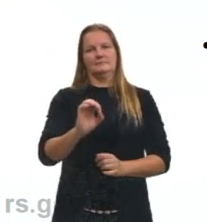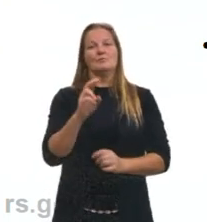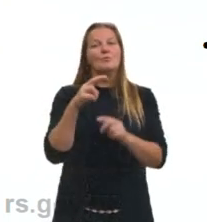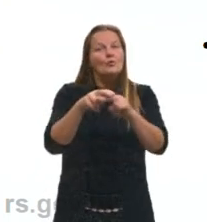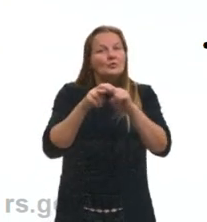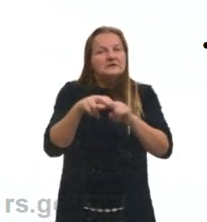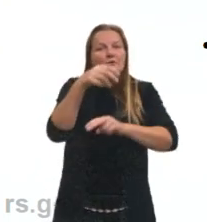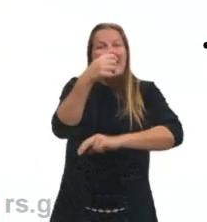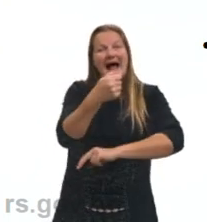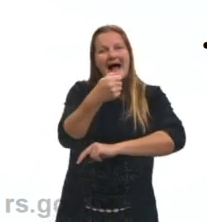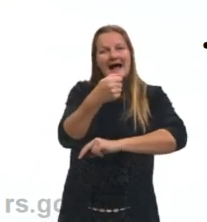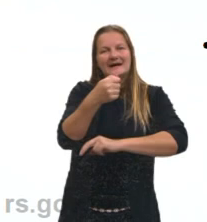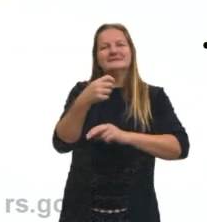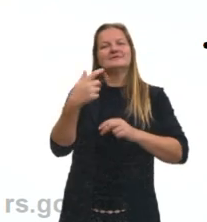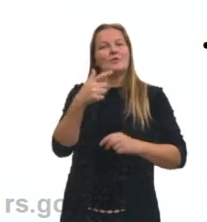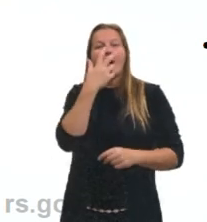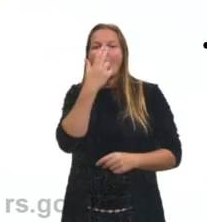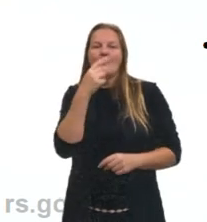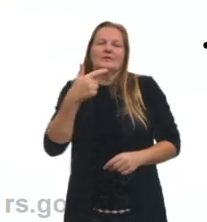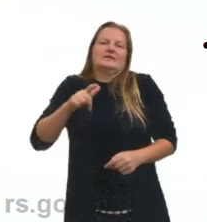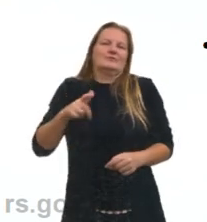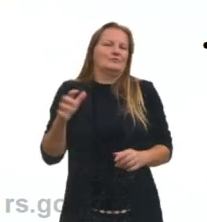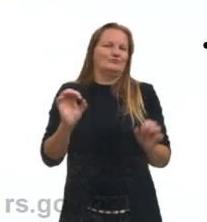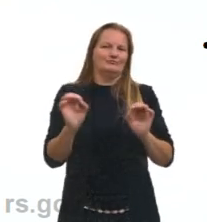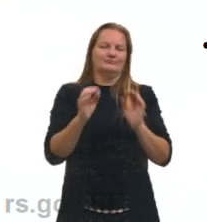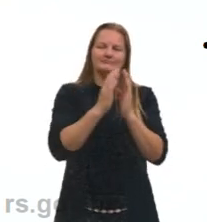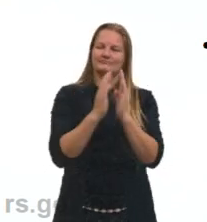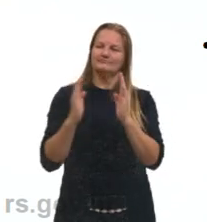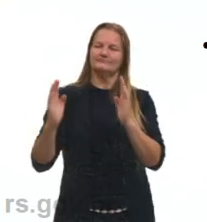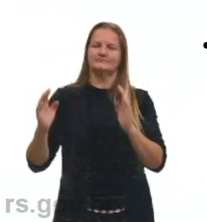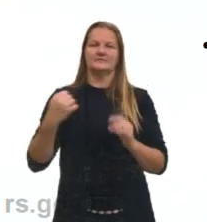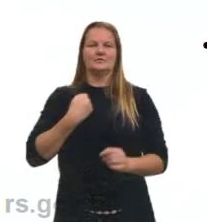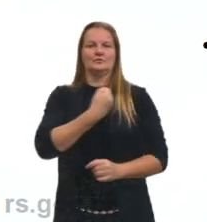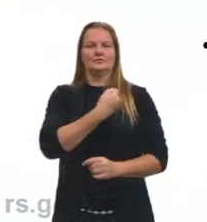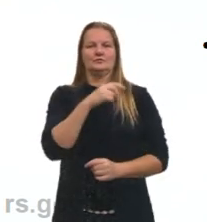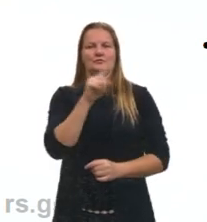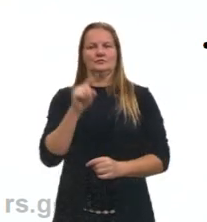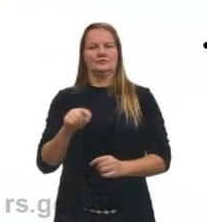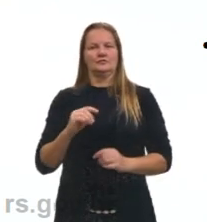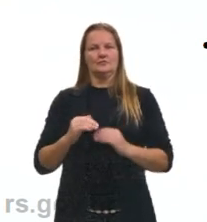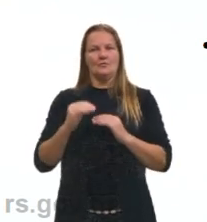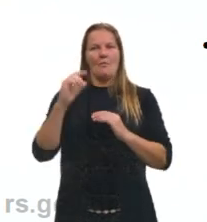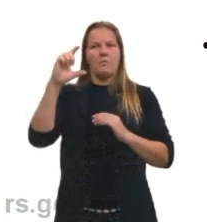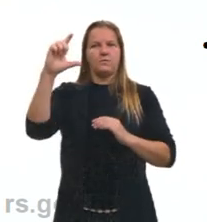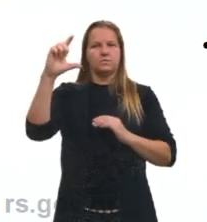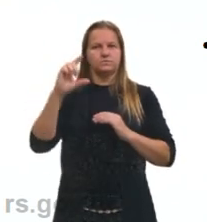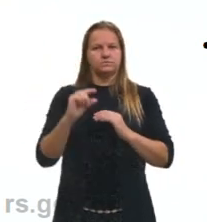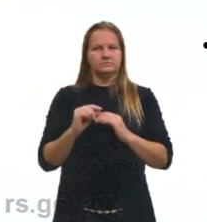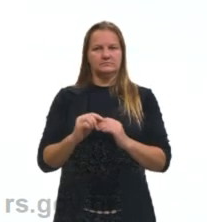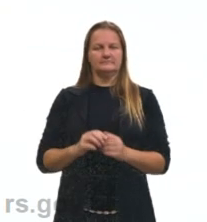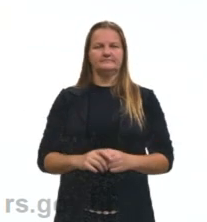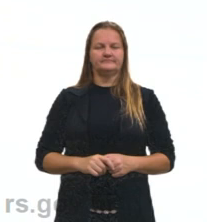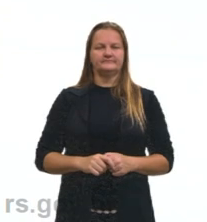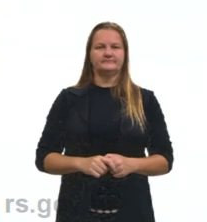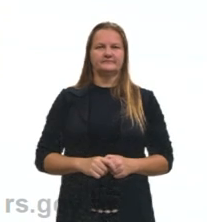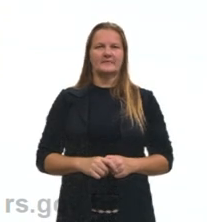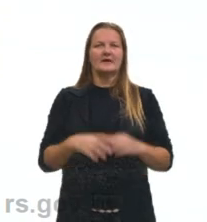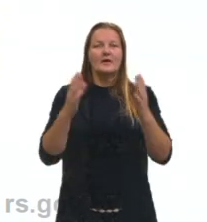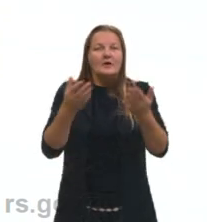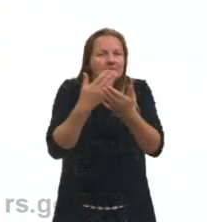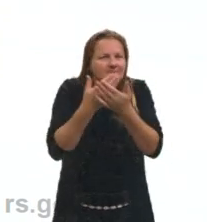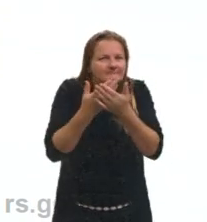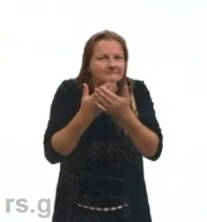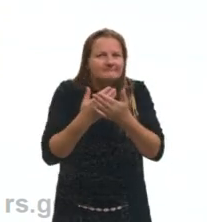elas só vão aumentar o seu vão diminuir conforme o cômico cresce ok nós vamos ver diferença das duas agora quais são